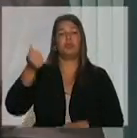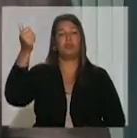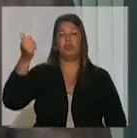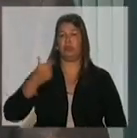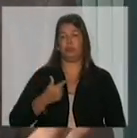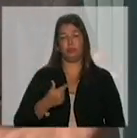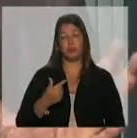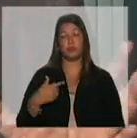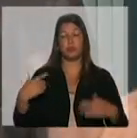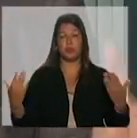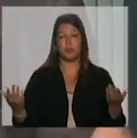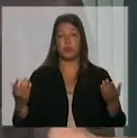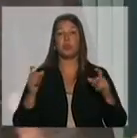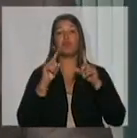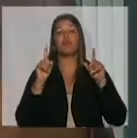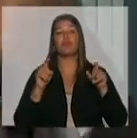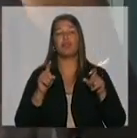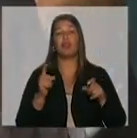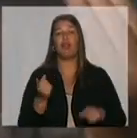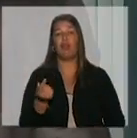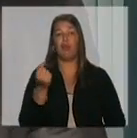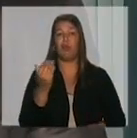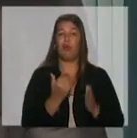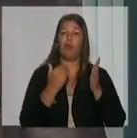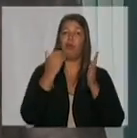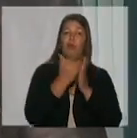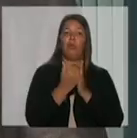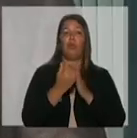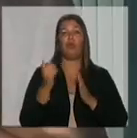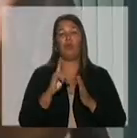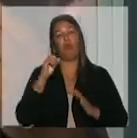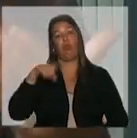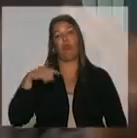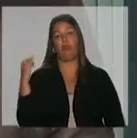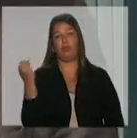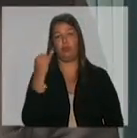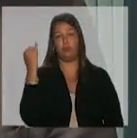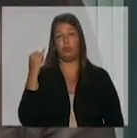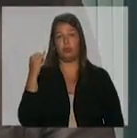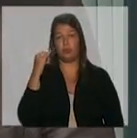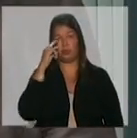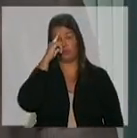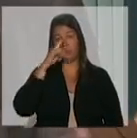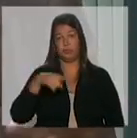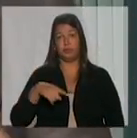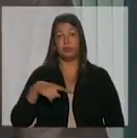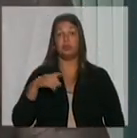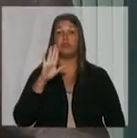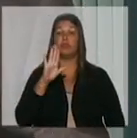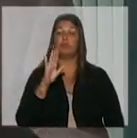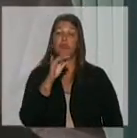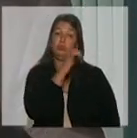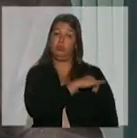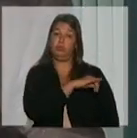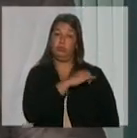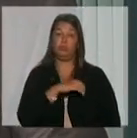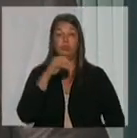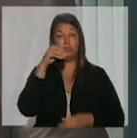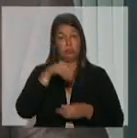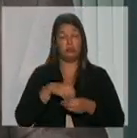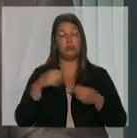está. Então, essa questão, o aumento do preço do petróleo é muito importante nessa direção. Mas o que o